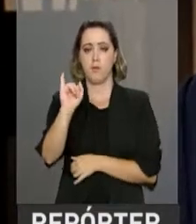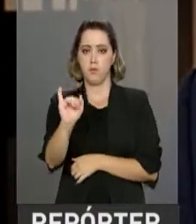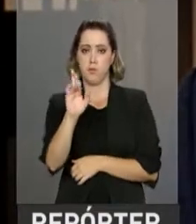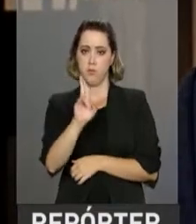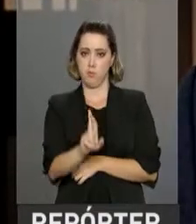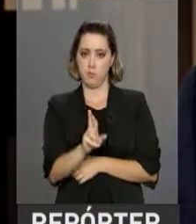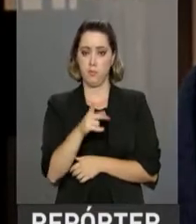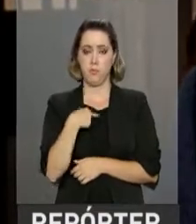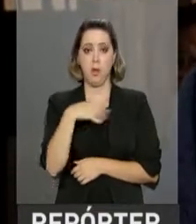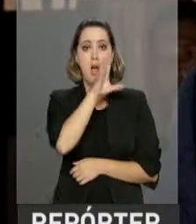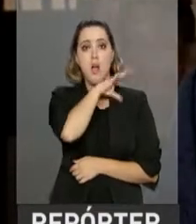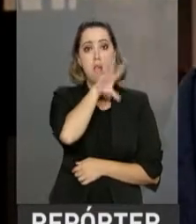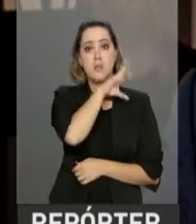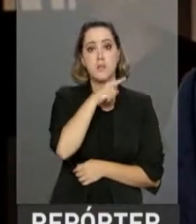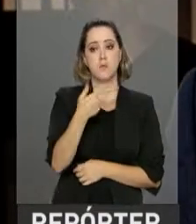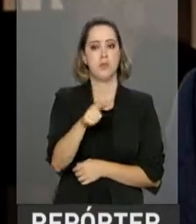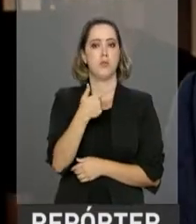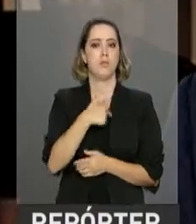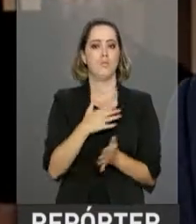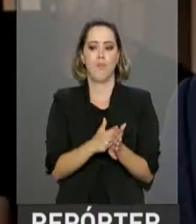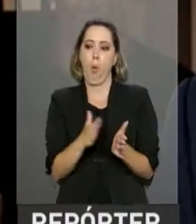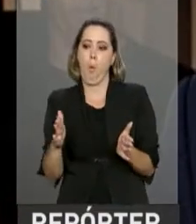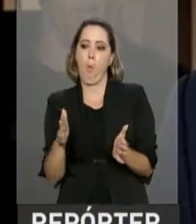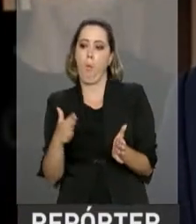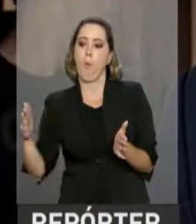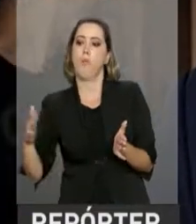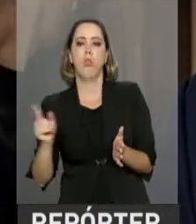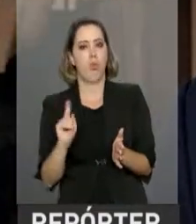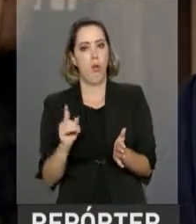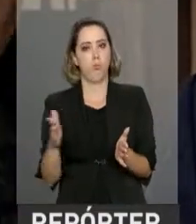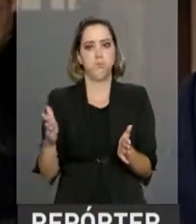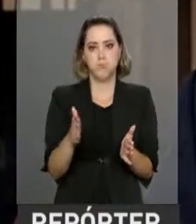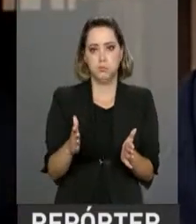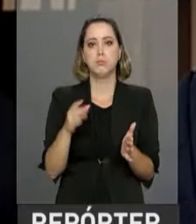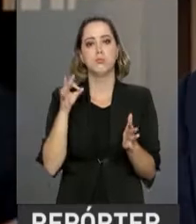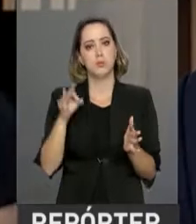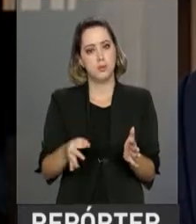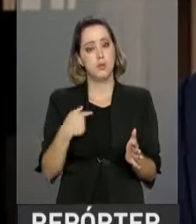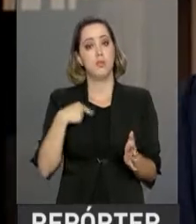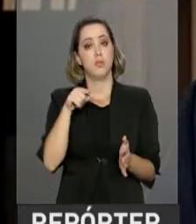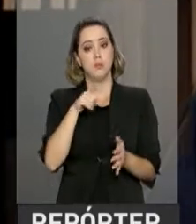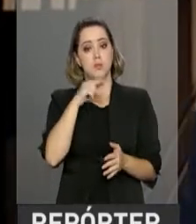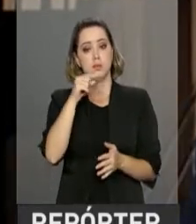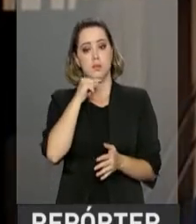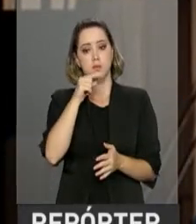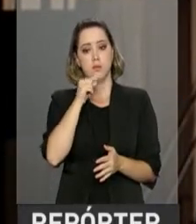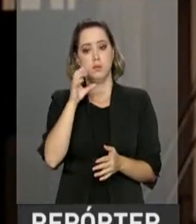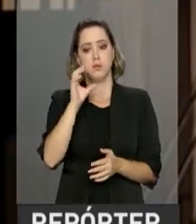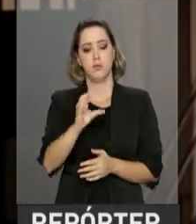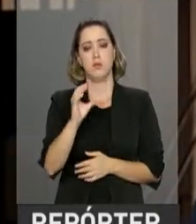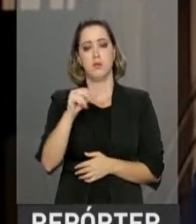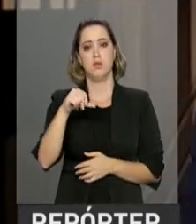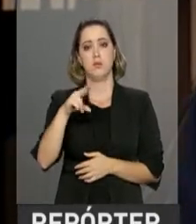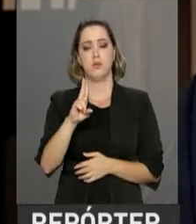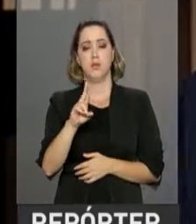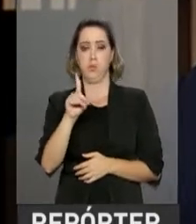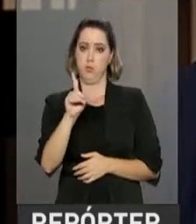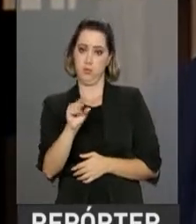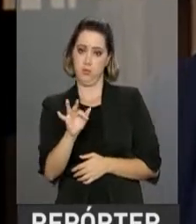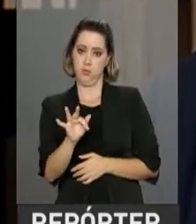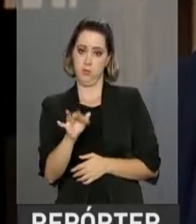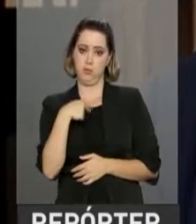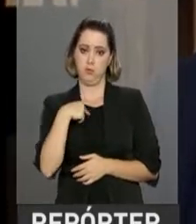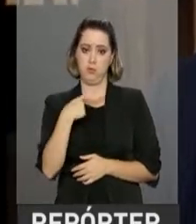à receita federal não vai adiar o prazo e você pode tirar sua dúvida que um centro universitário através